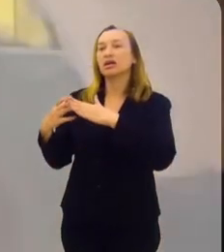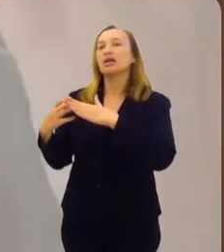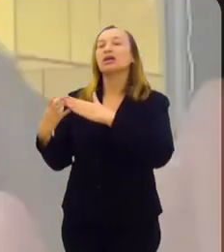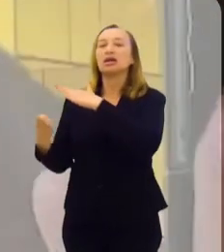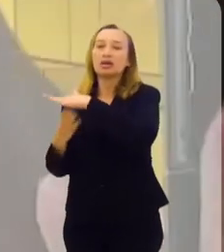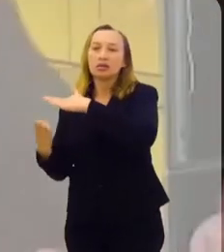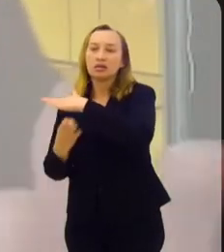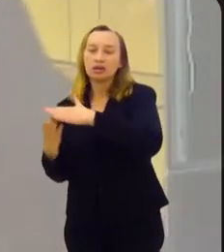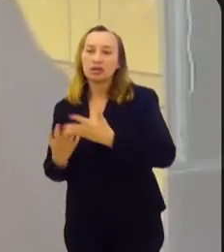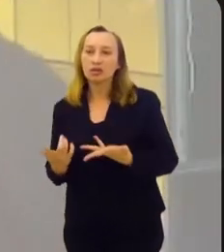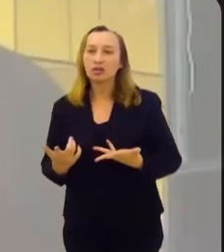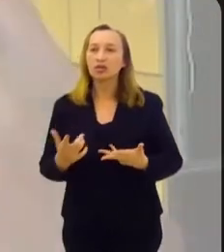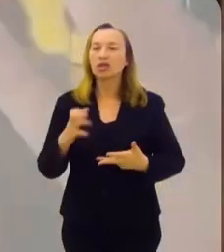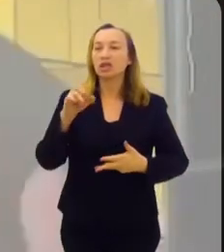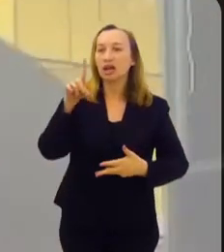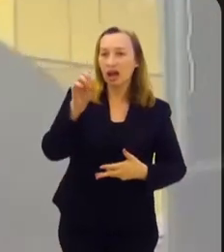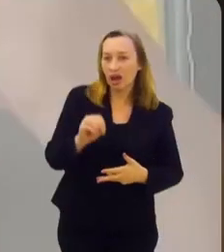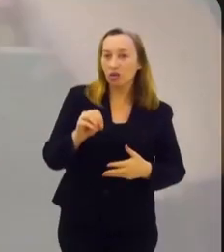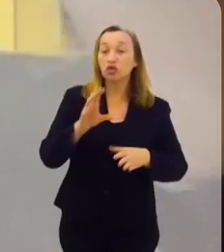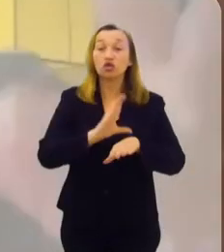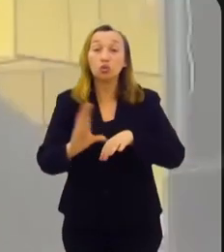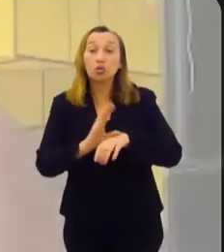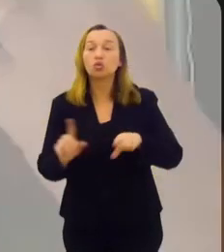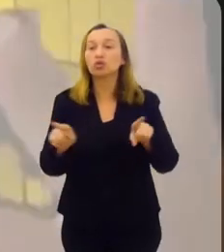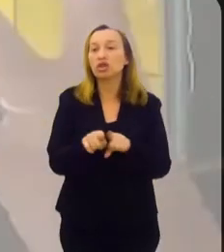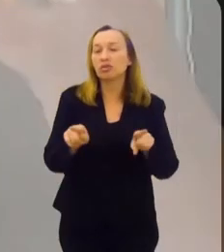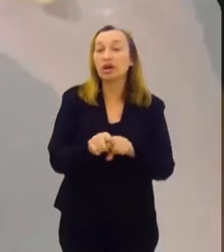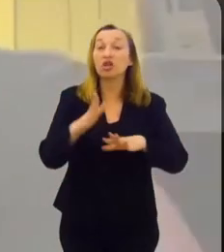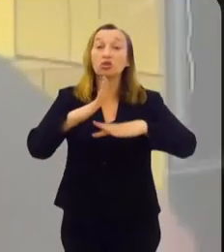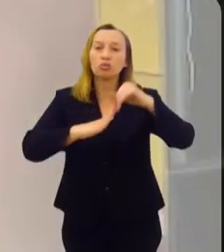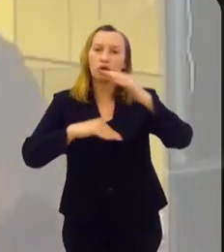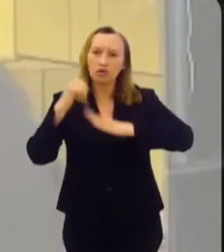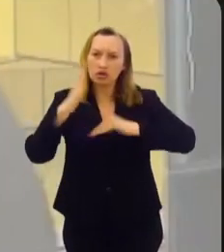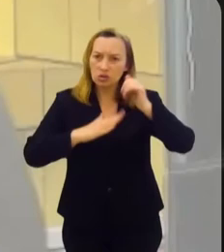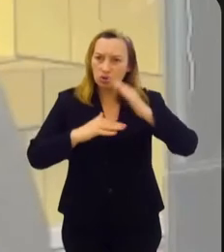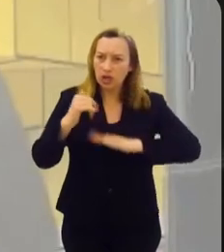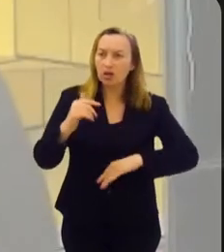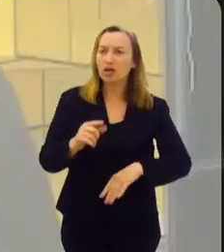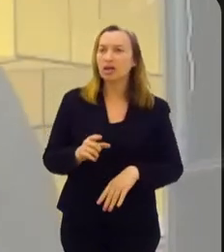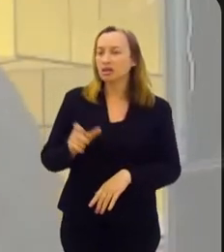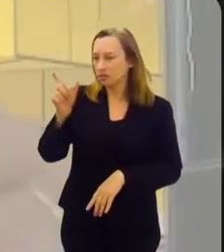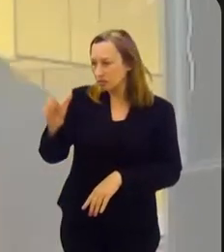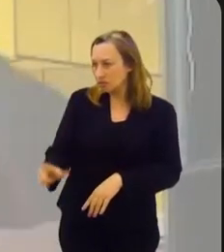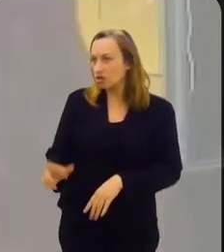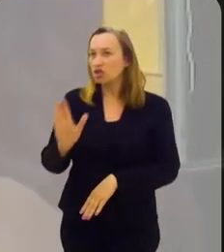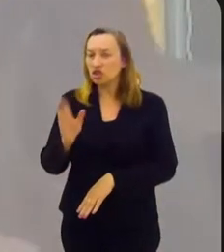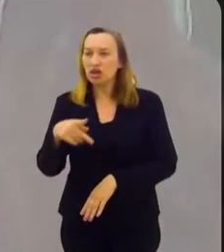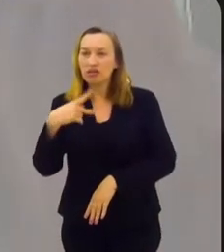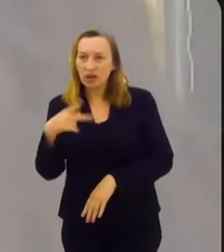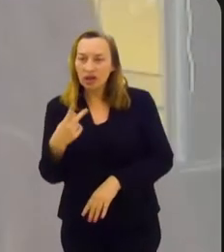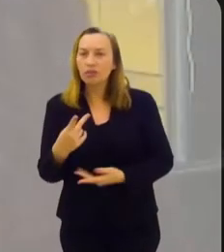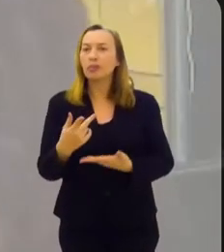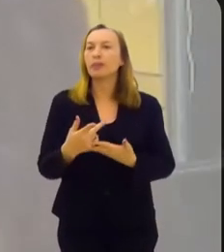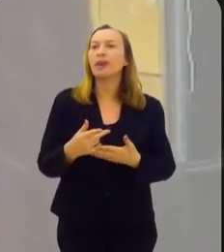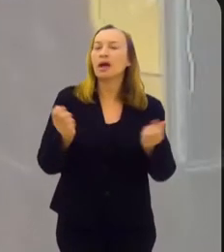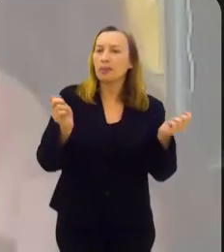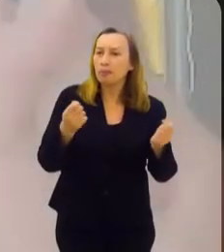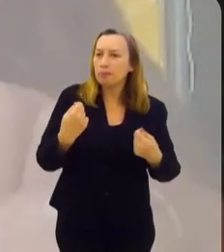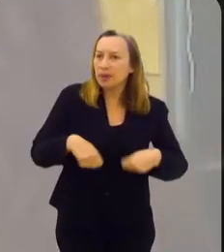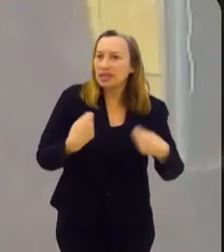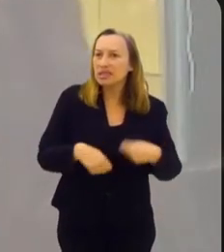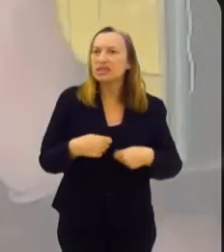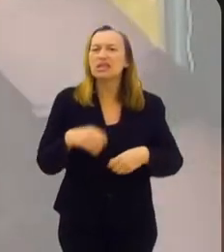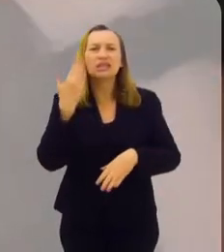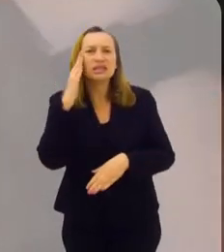empresarial, lá com todo o nosso trabalho de IEL, de cursos e tal, quanto do profissional, que é esse sujeito aqui que a gente está conversando,